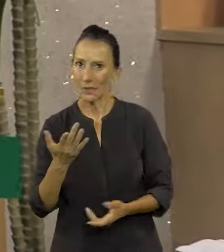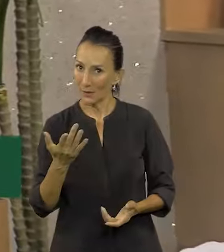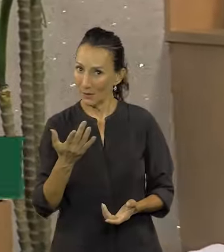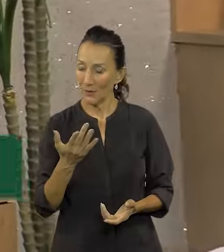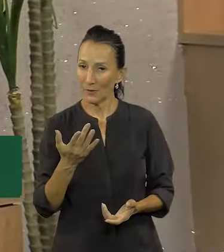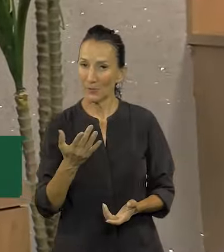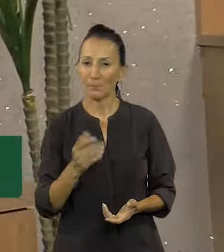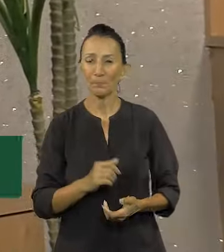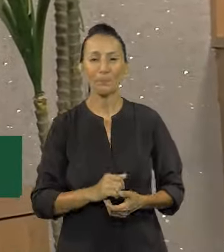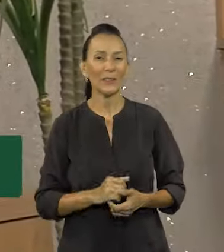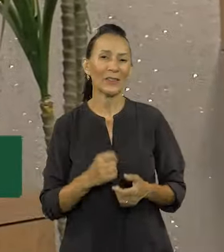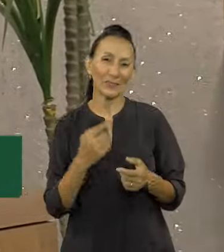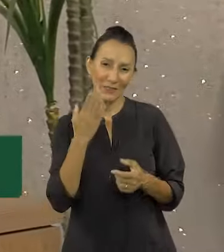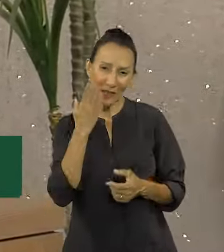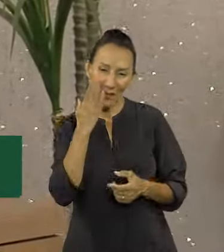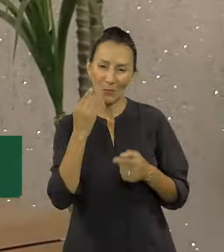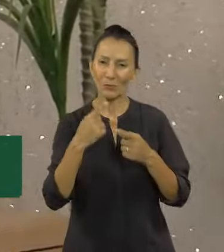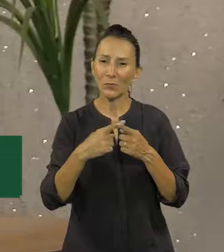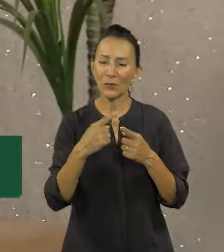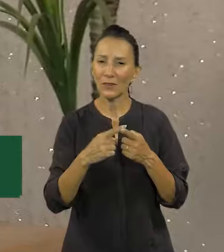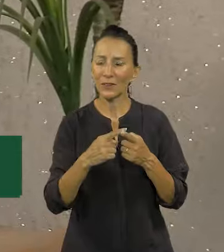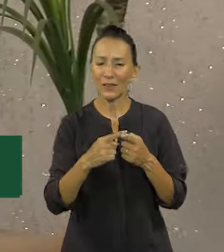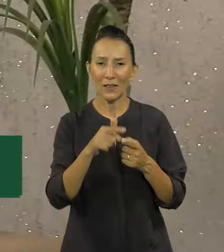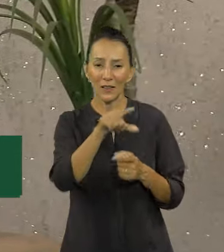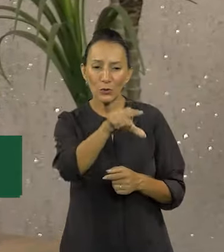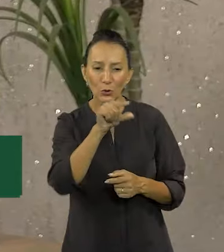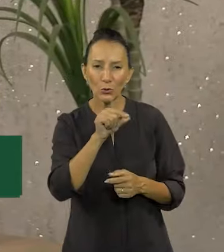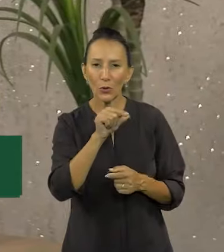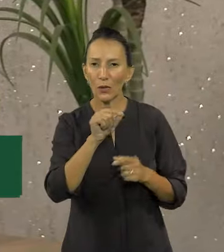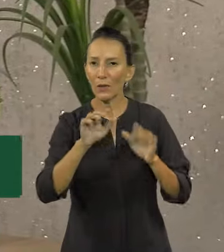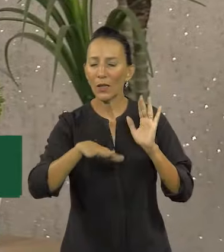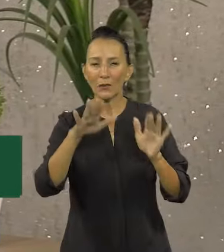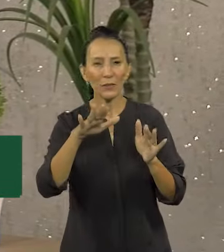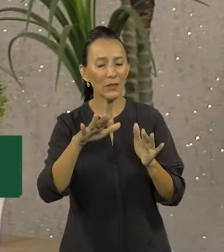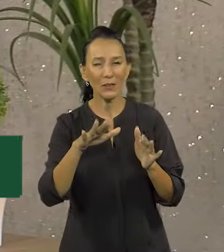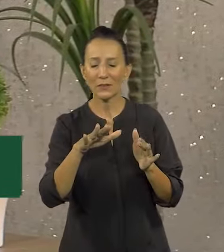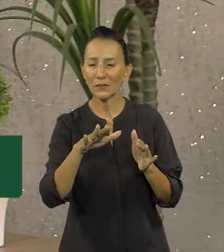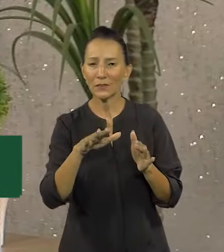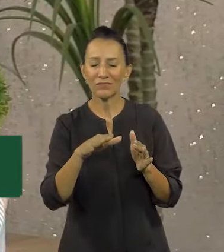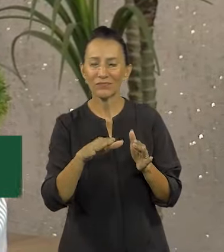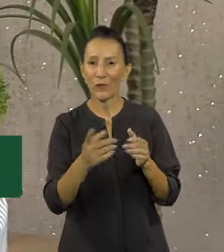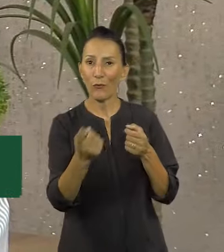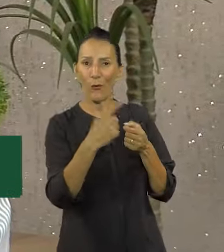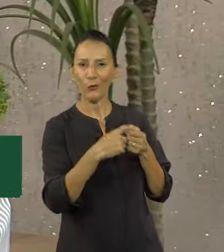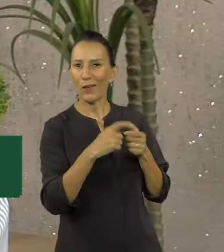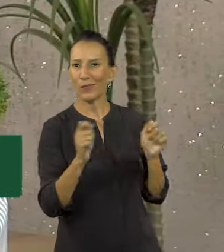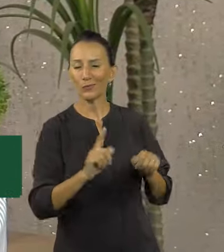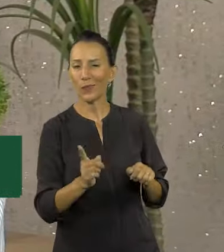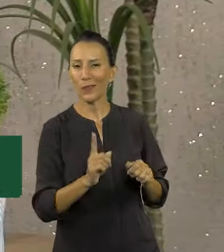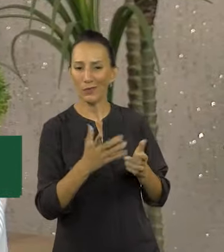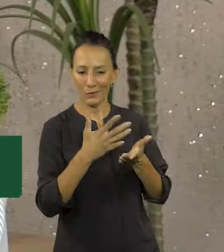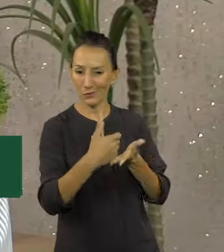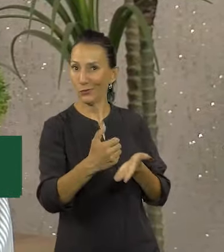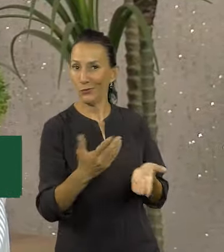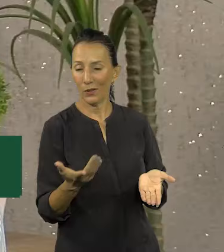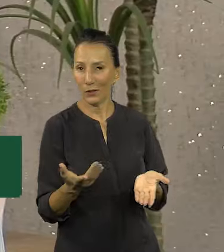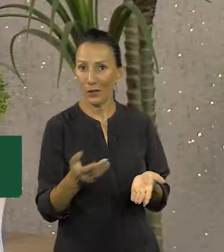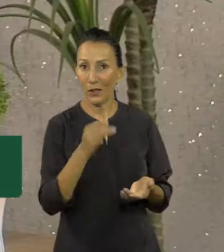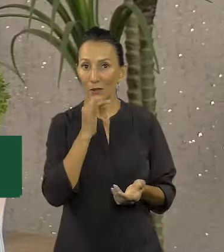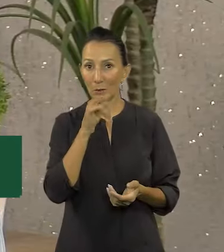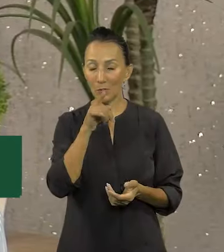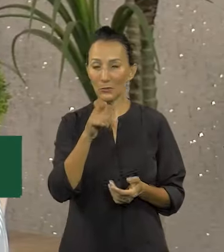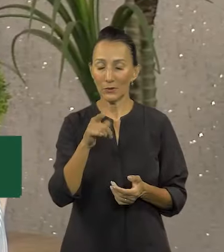negativo Porque nós não podemos voltar atrás em determinadas situações depis que você mata uma pessoa